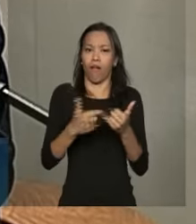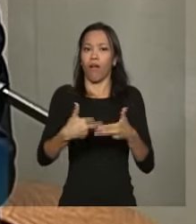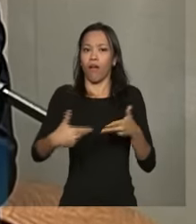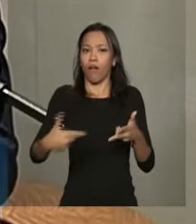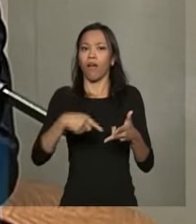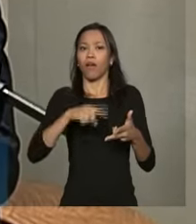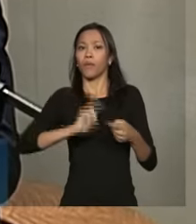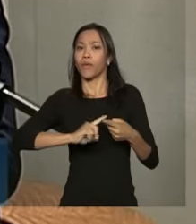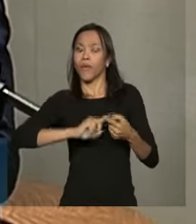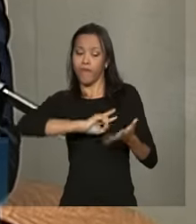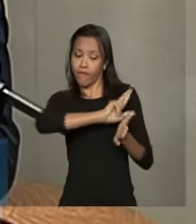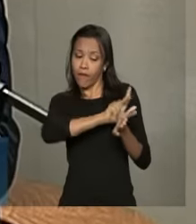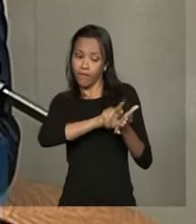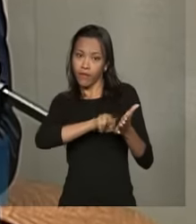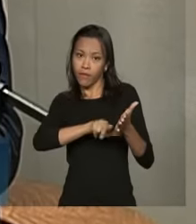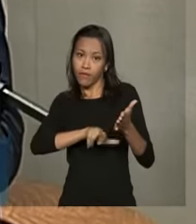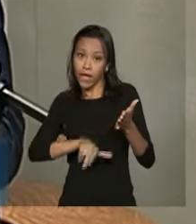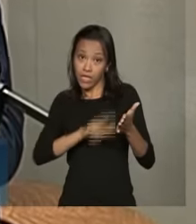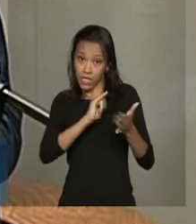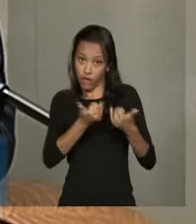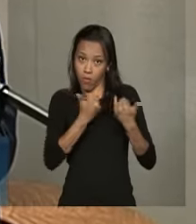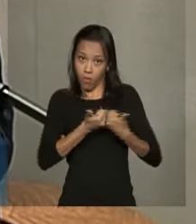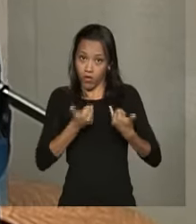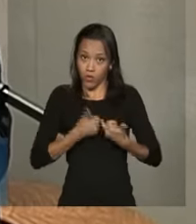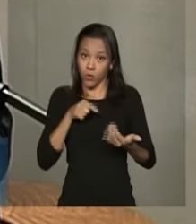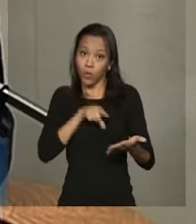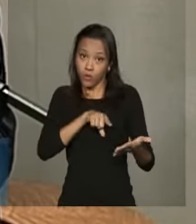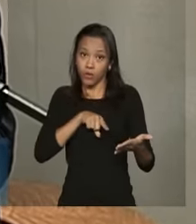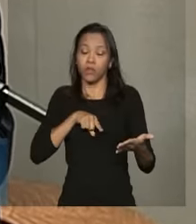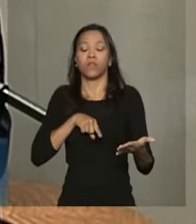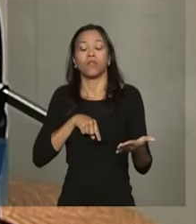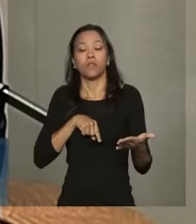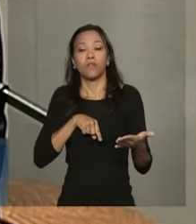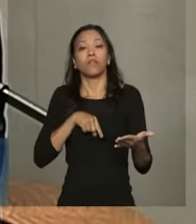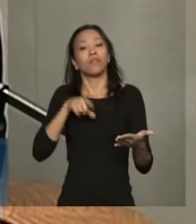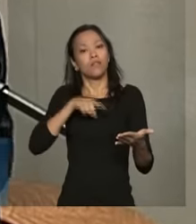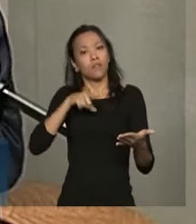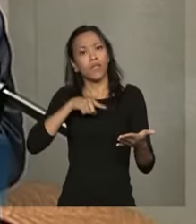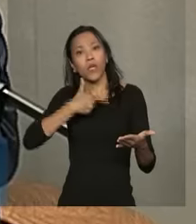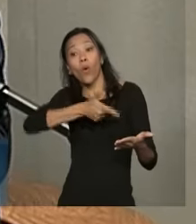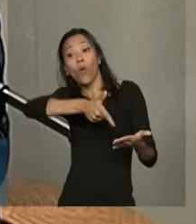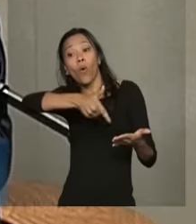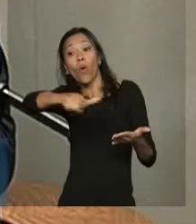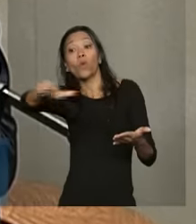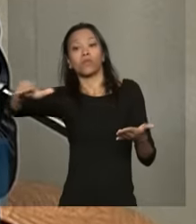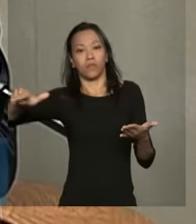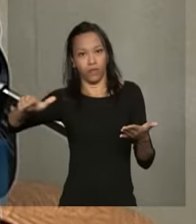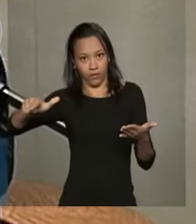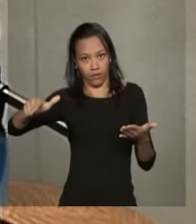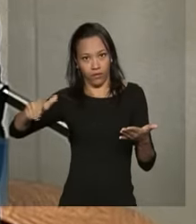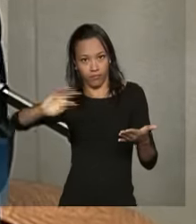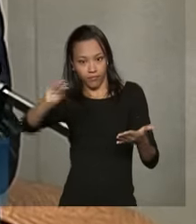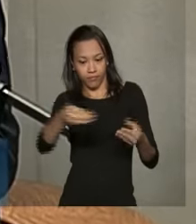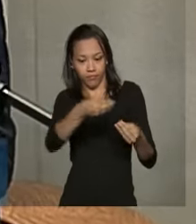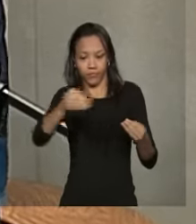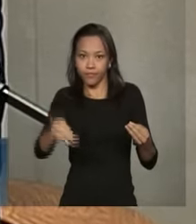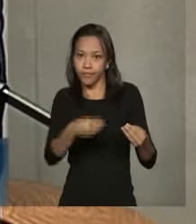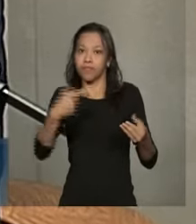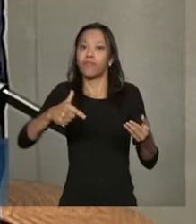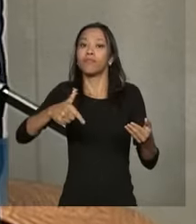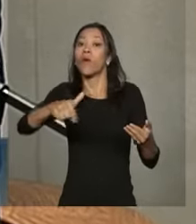desses dados há eh sobreposição de informação então elas estão compartimentadas